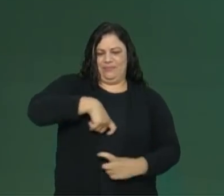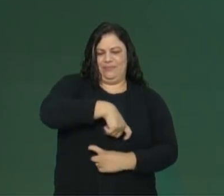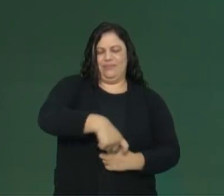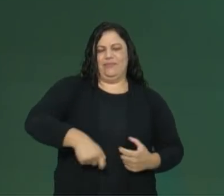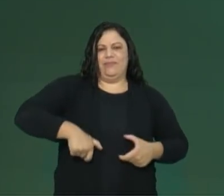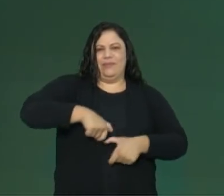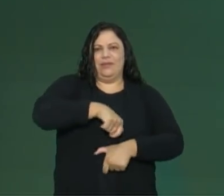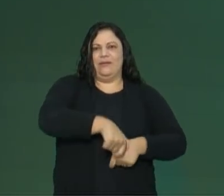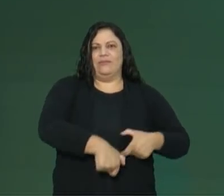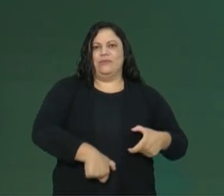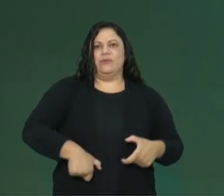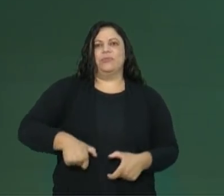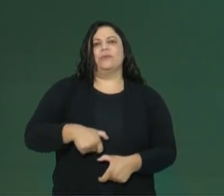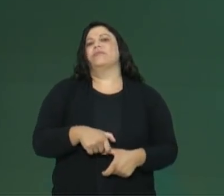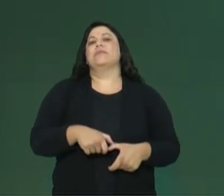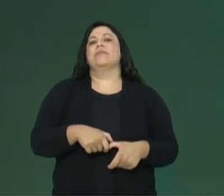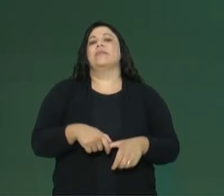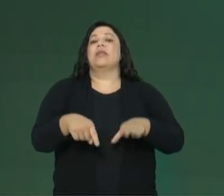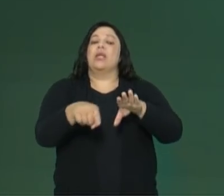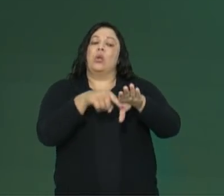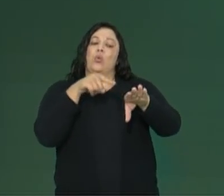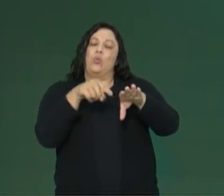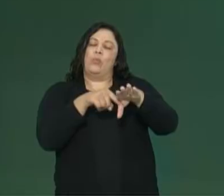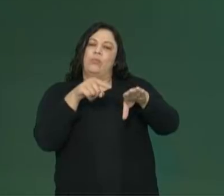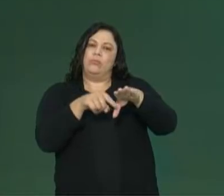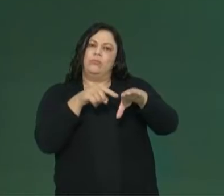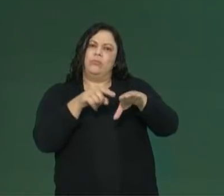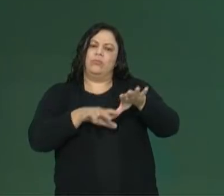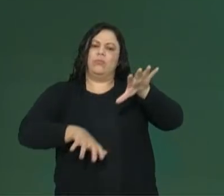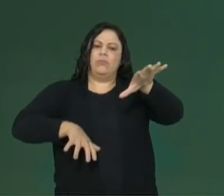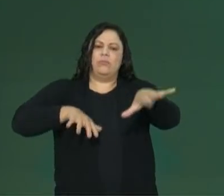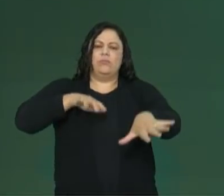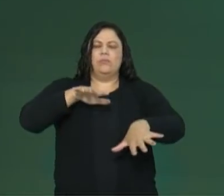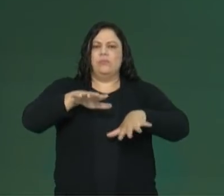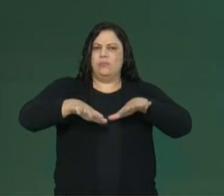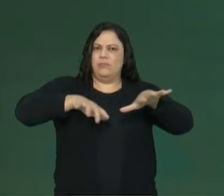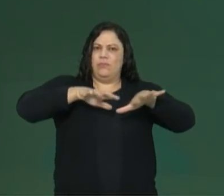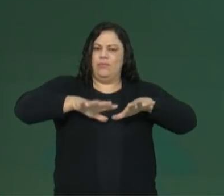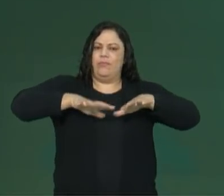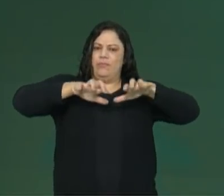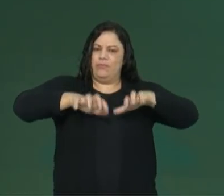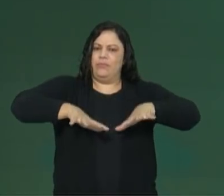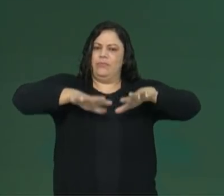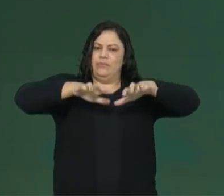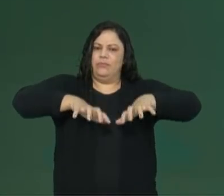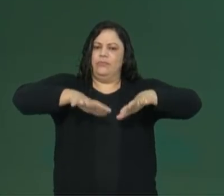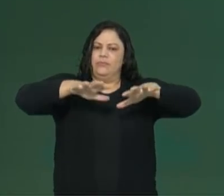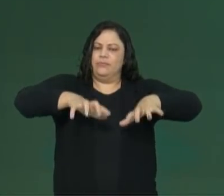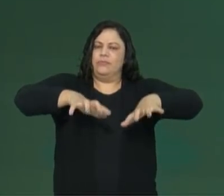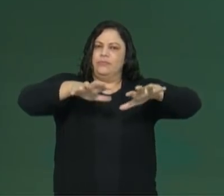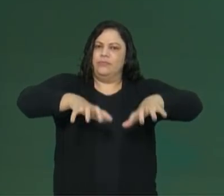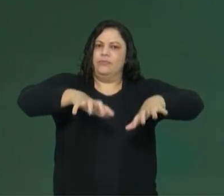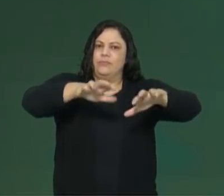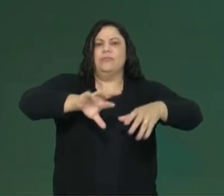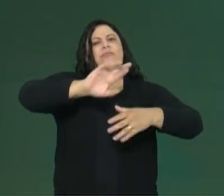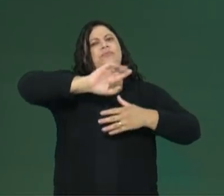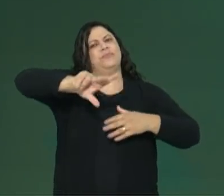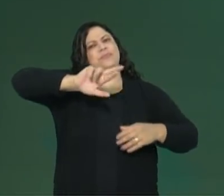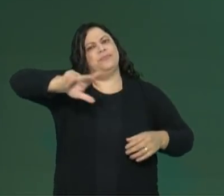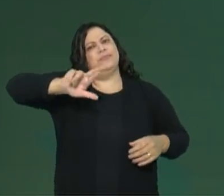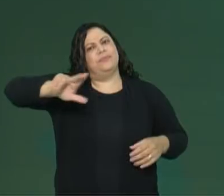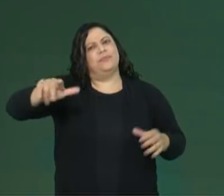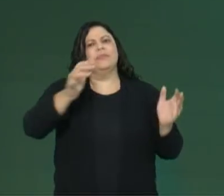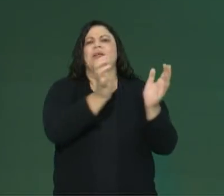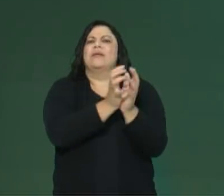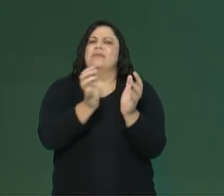que é a parte que eles usam para movimento. Esse pé tem formatos diferentes e posição diferentes. Inclusive, a